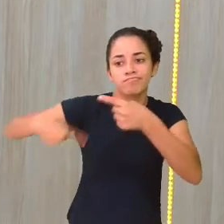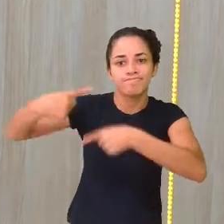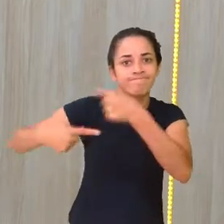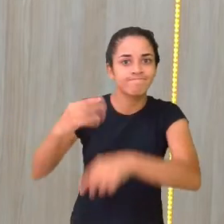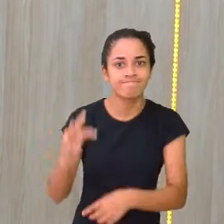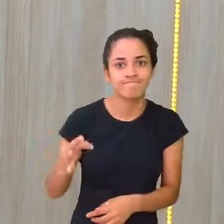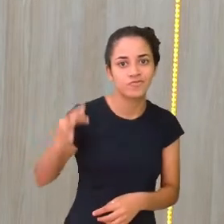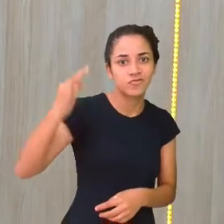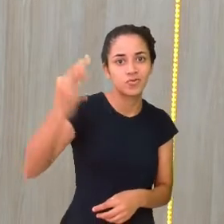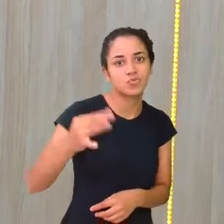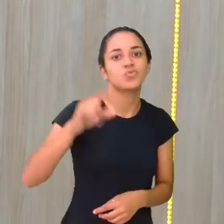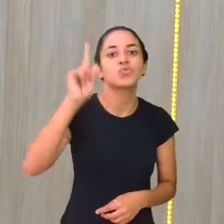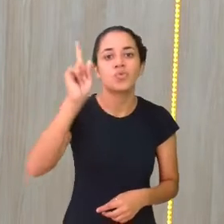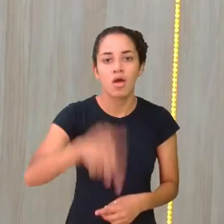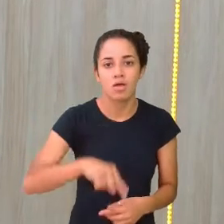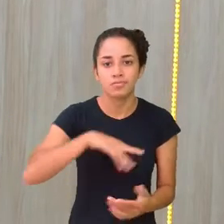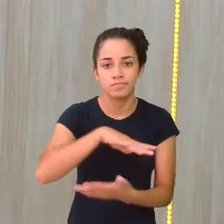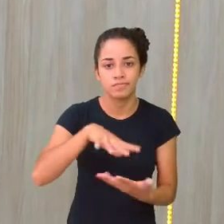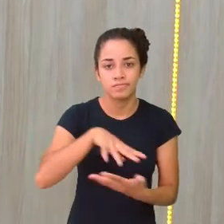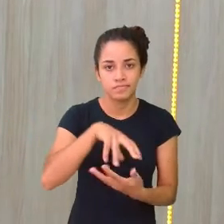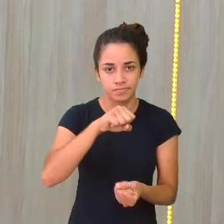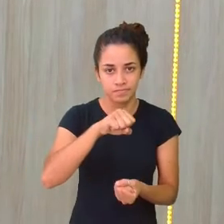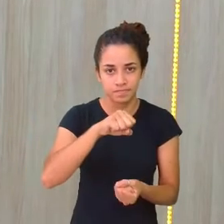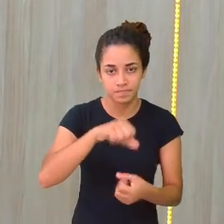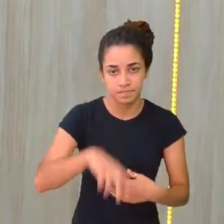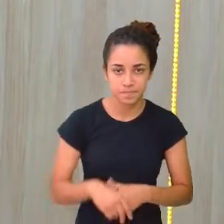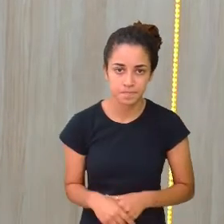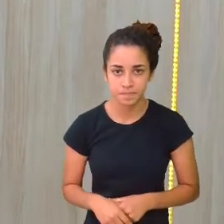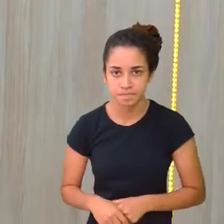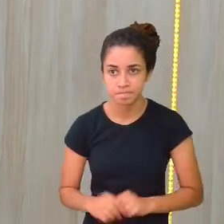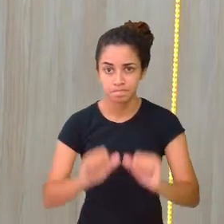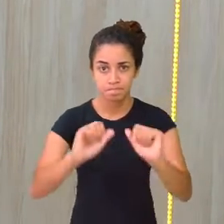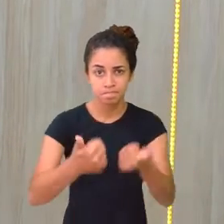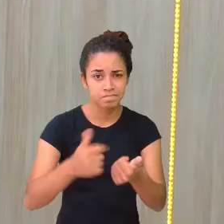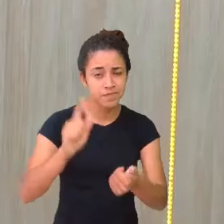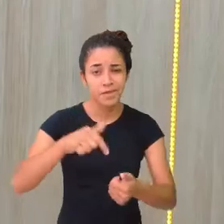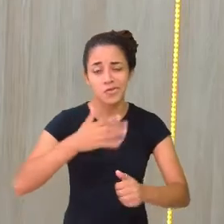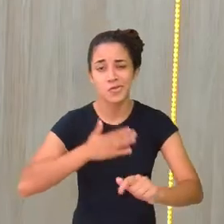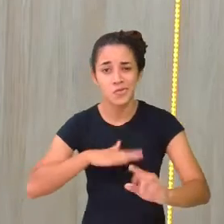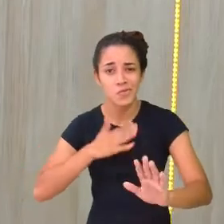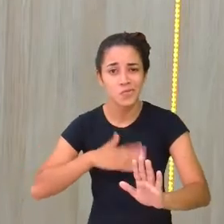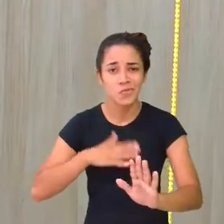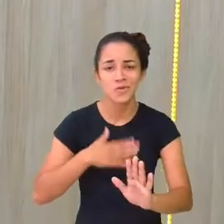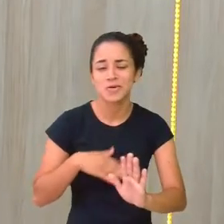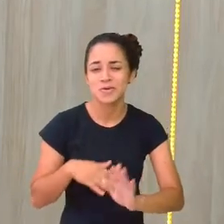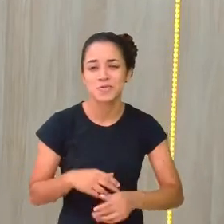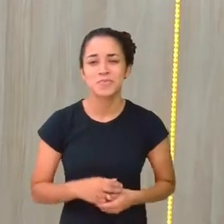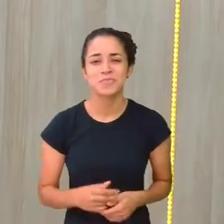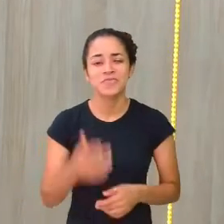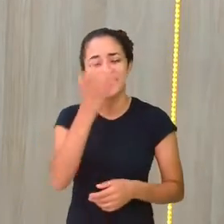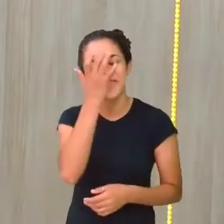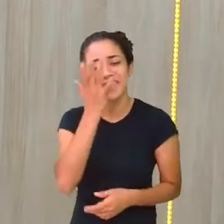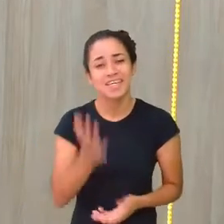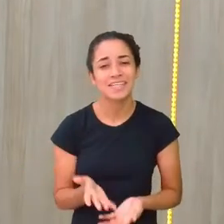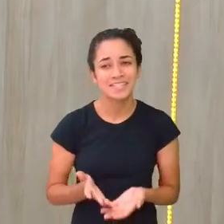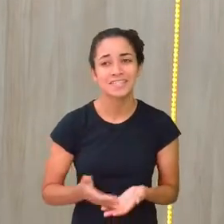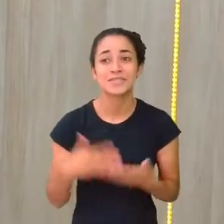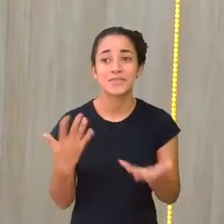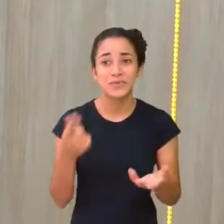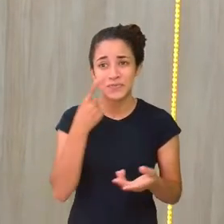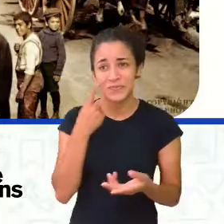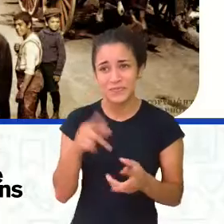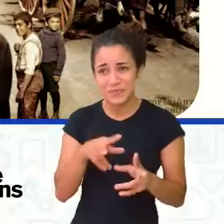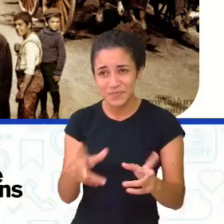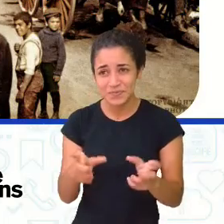de sustentabilidade. Beleza, pessoal? É tranquilo demais, é muito fácil. Então você vê aqui ó, como o mundo ele avançou.